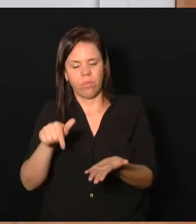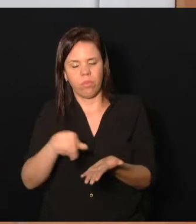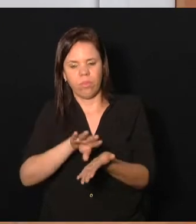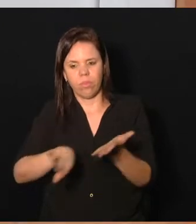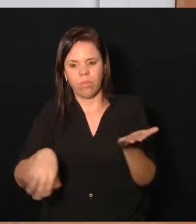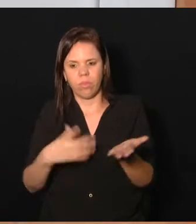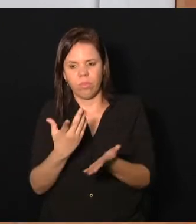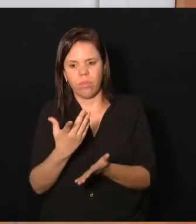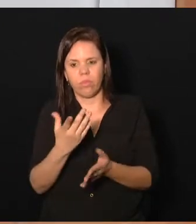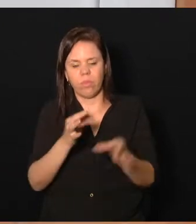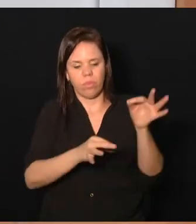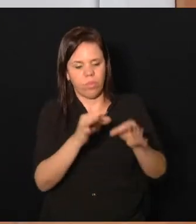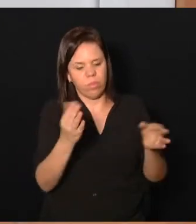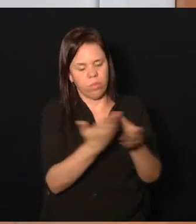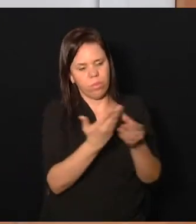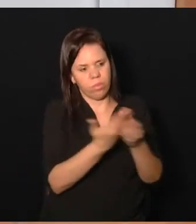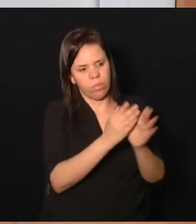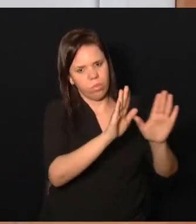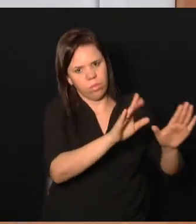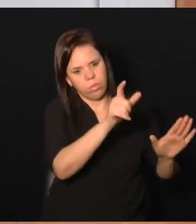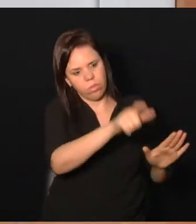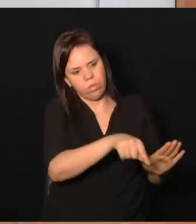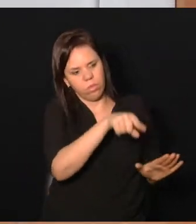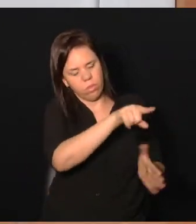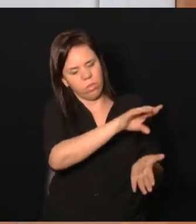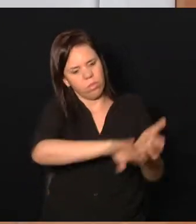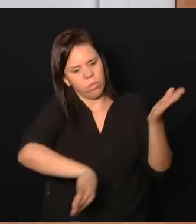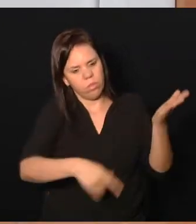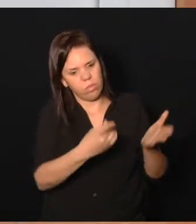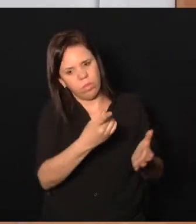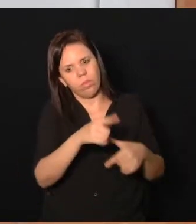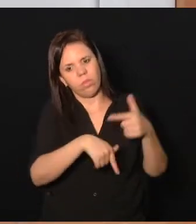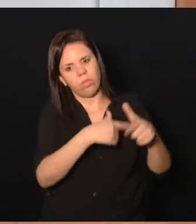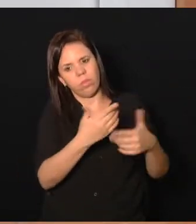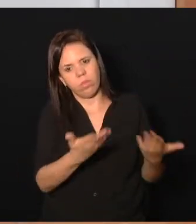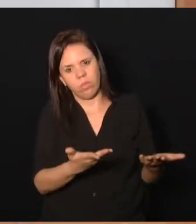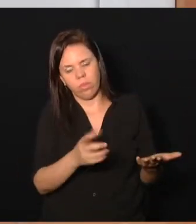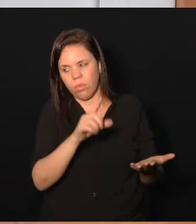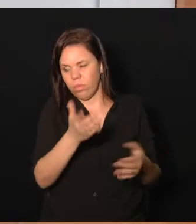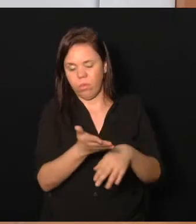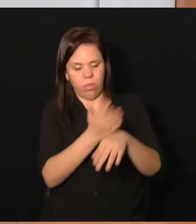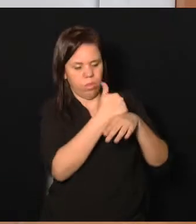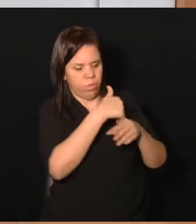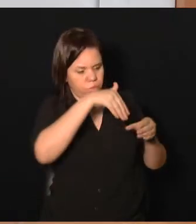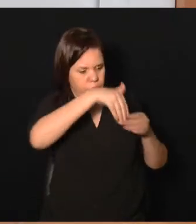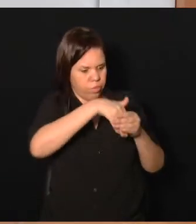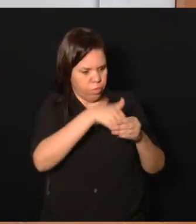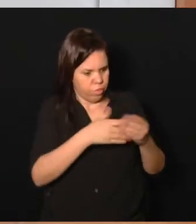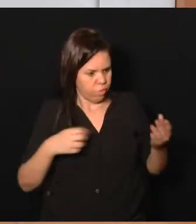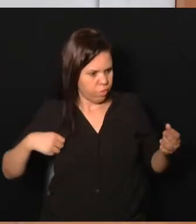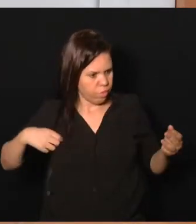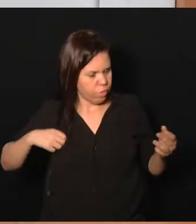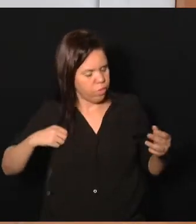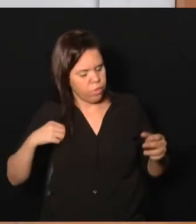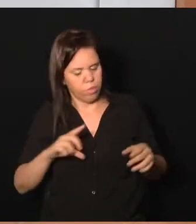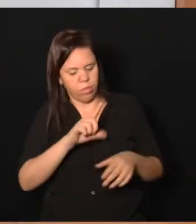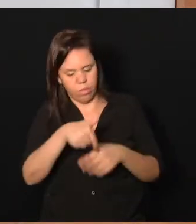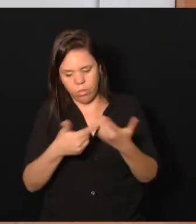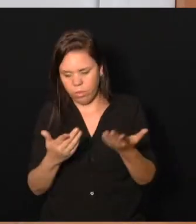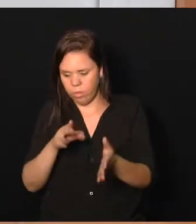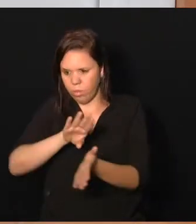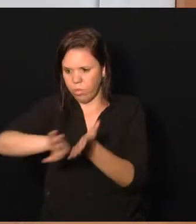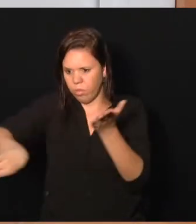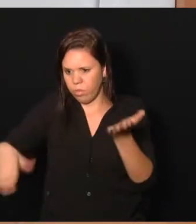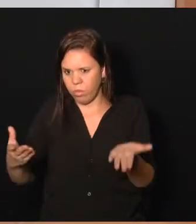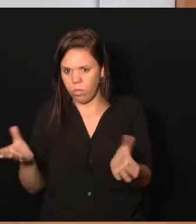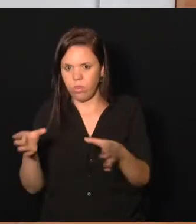judiciais foram tomadas, mas ela foi destituída, eleita pelos seus pares,